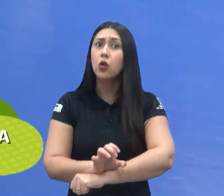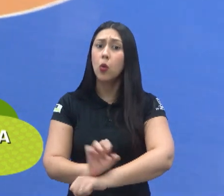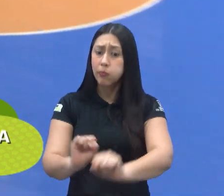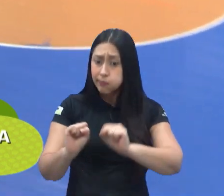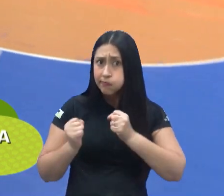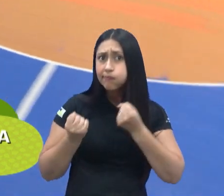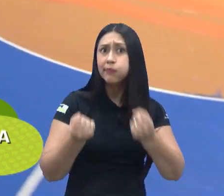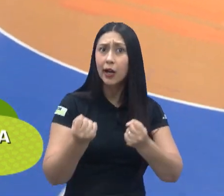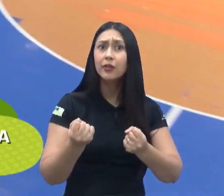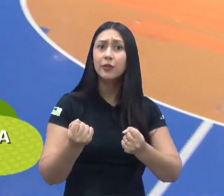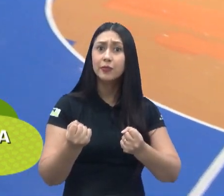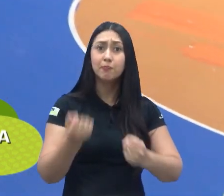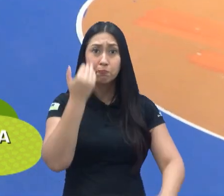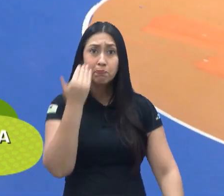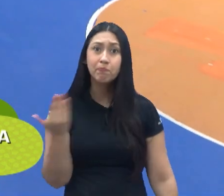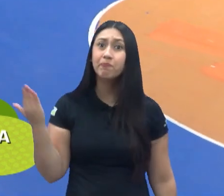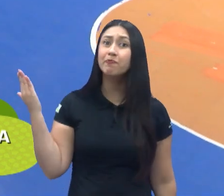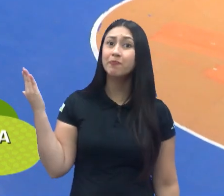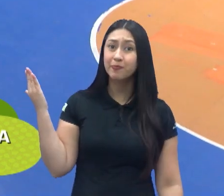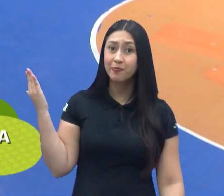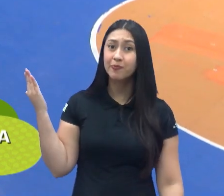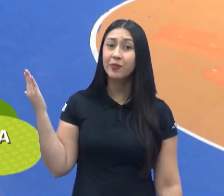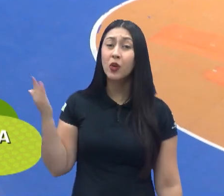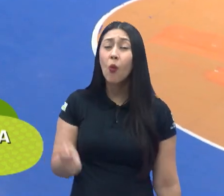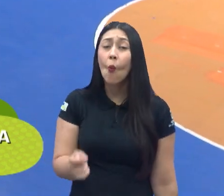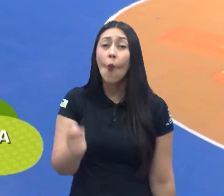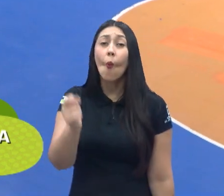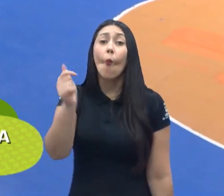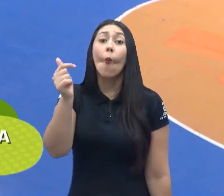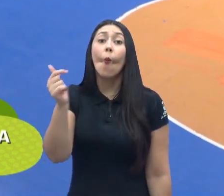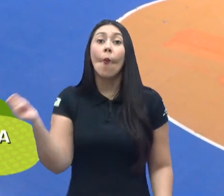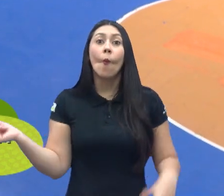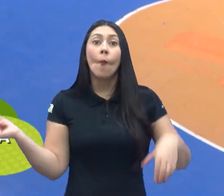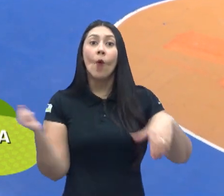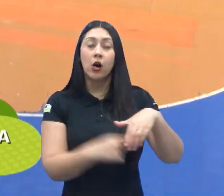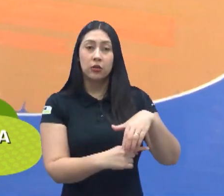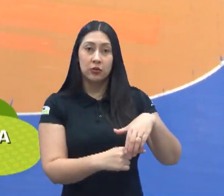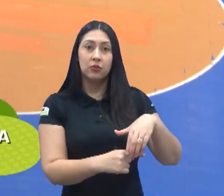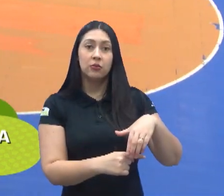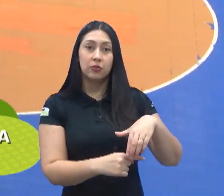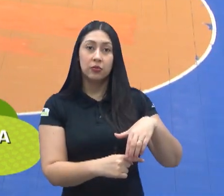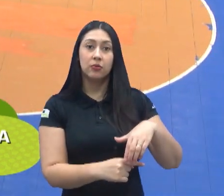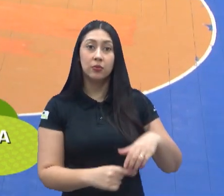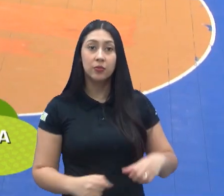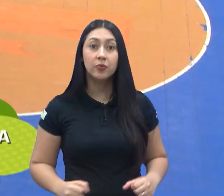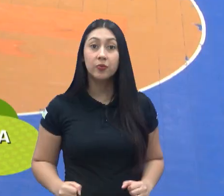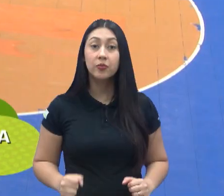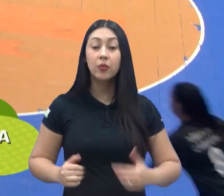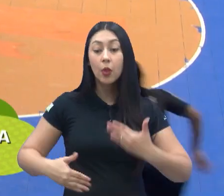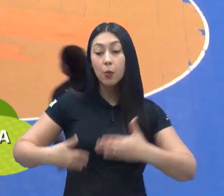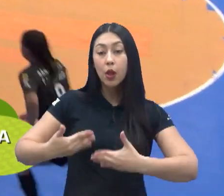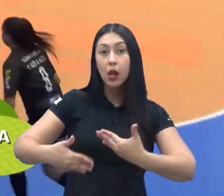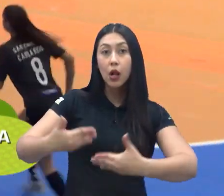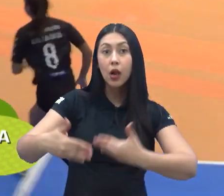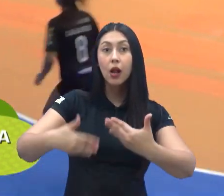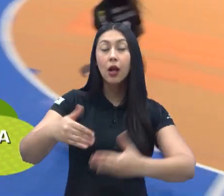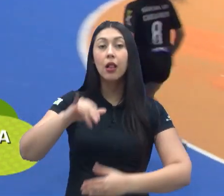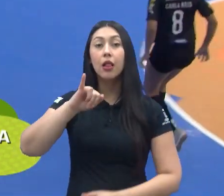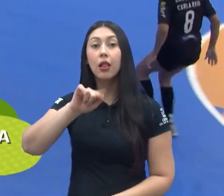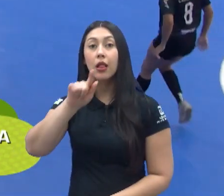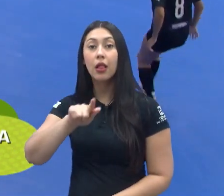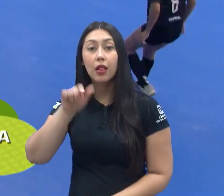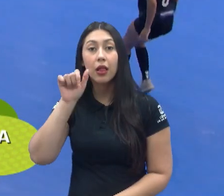jogo. Essa bobeira de Lete Bitar, quase Vitorinha aproveitou. Na sequência foi Isa Tassim